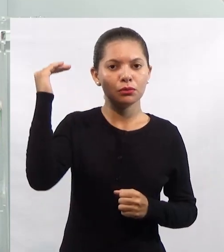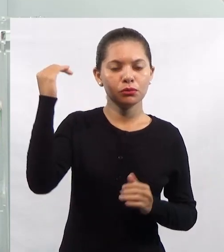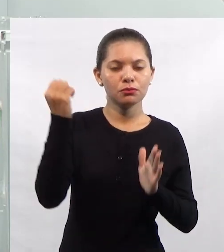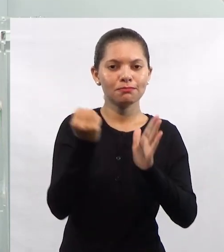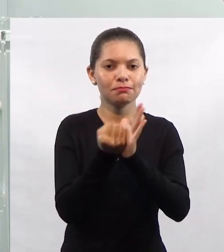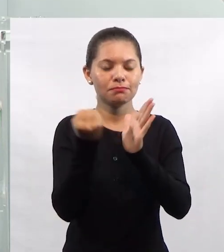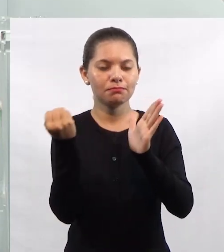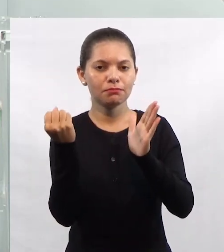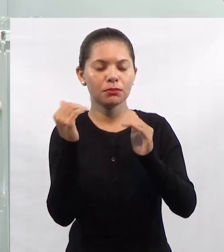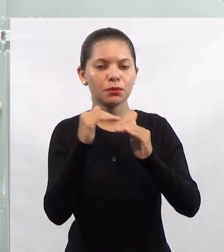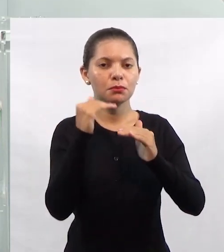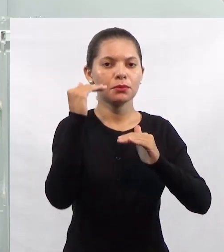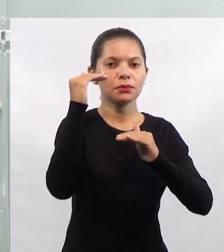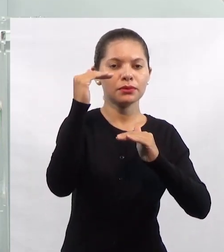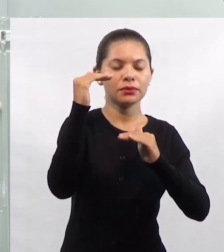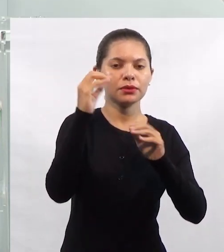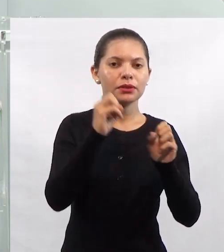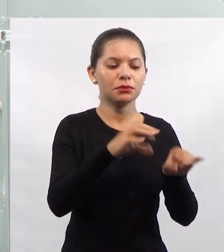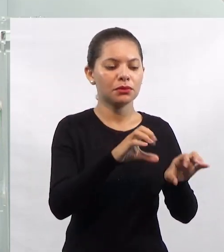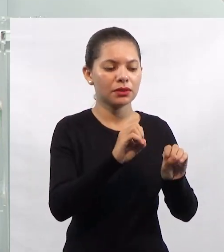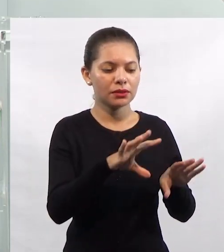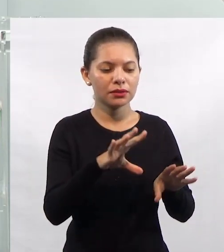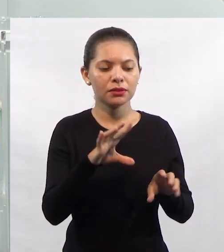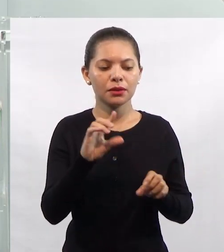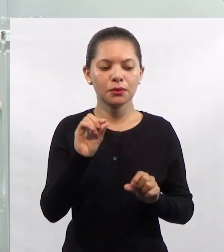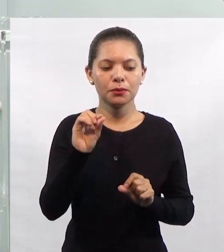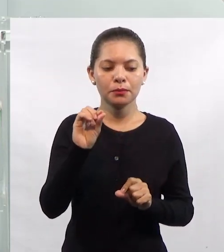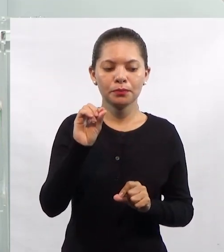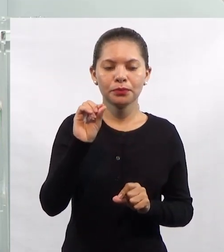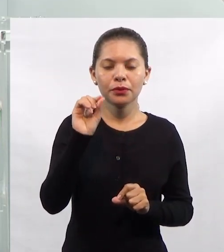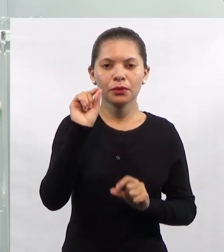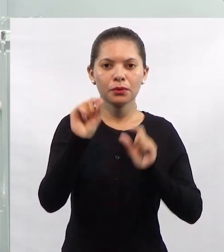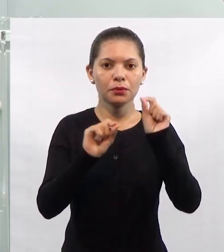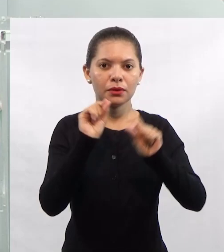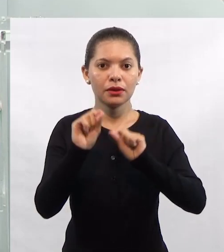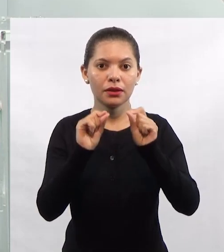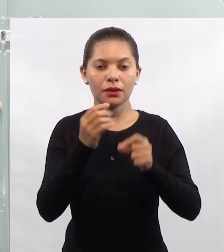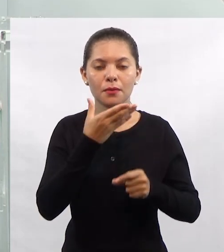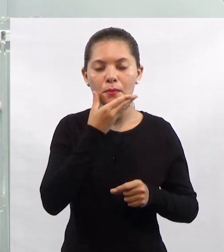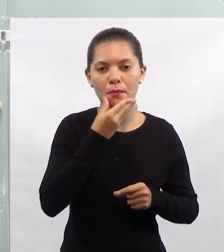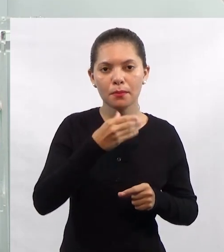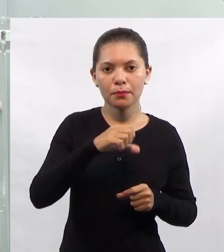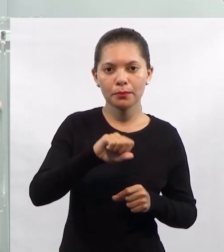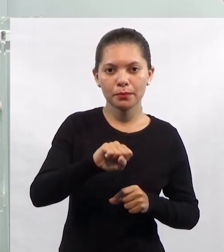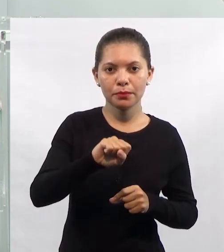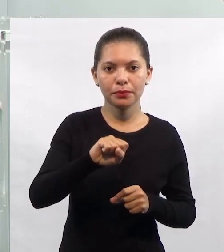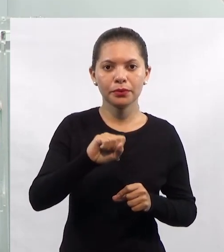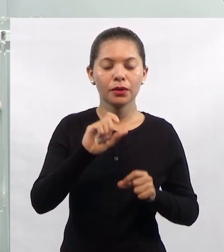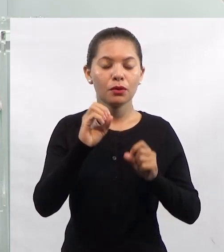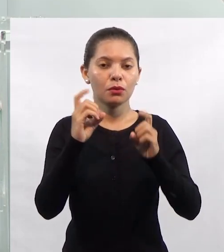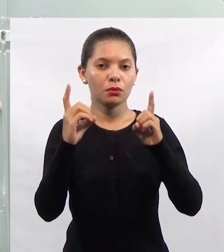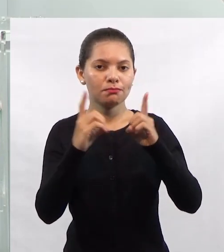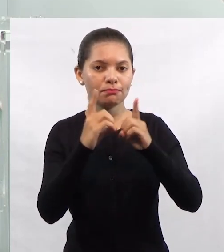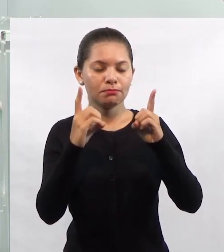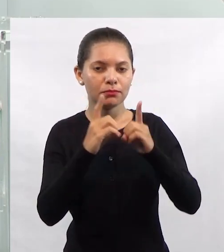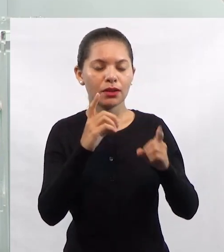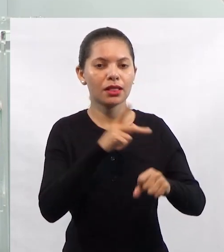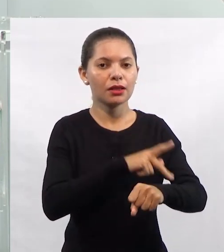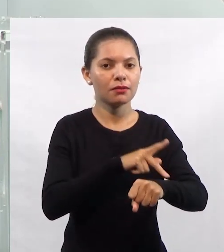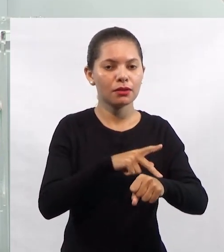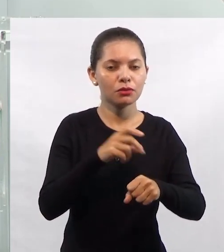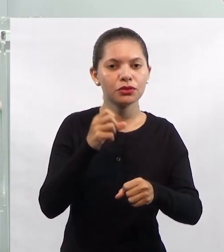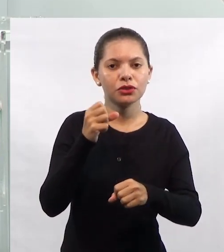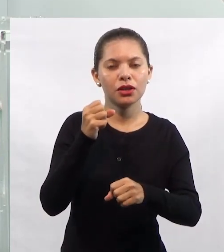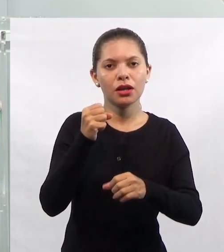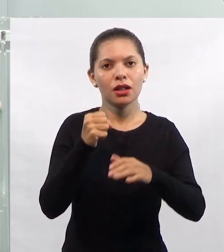grandes marcos no processo de educação de jovens e adultos foi justamente o método Paulo Freire, com essa dinâmica